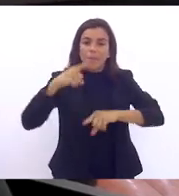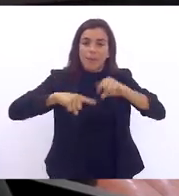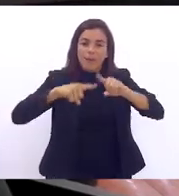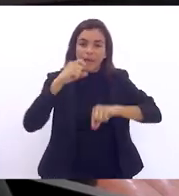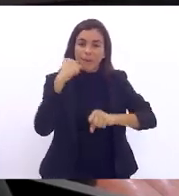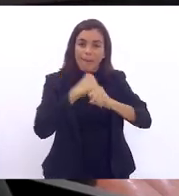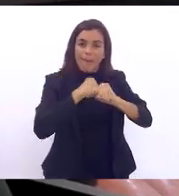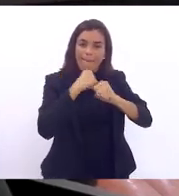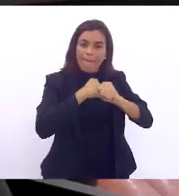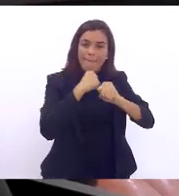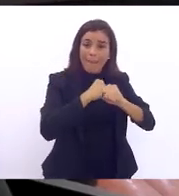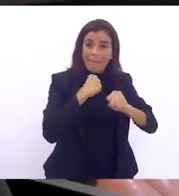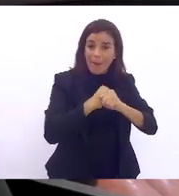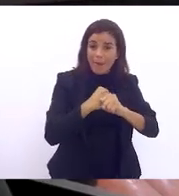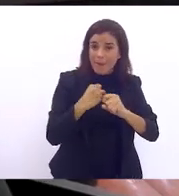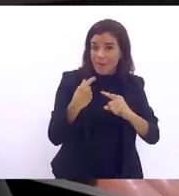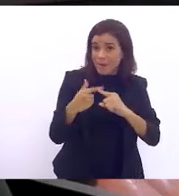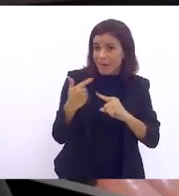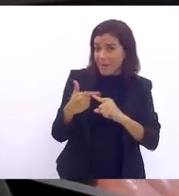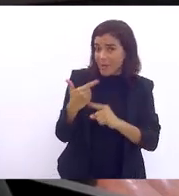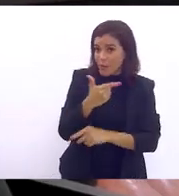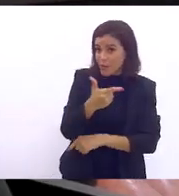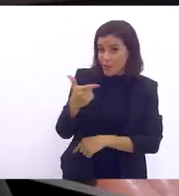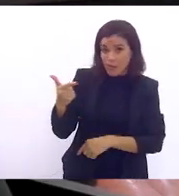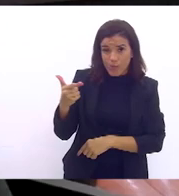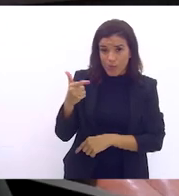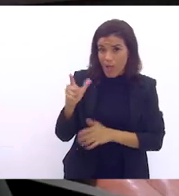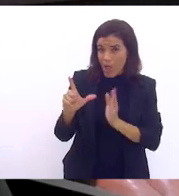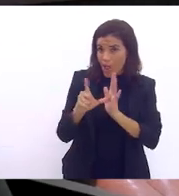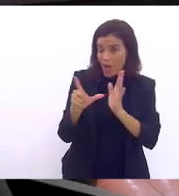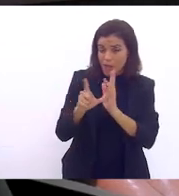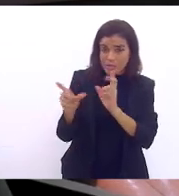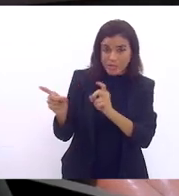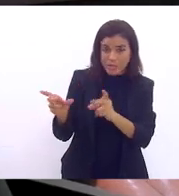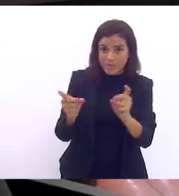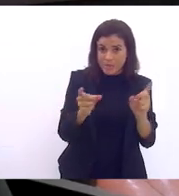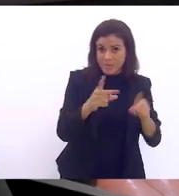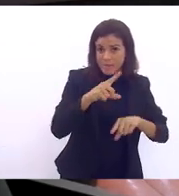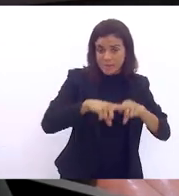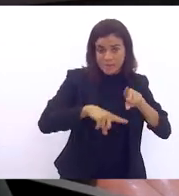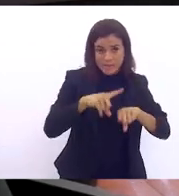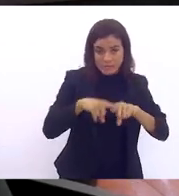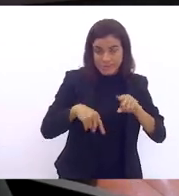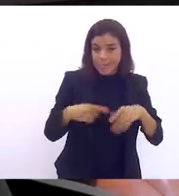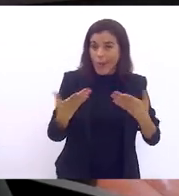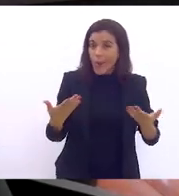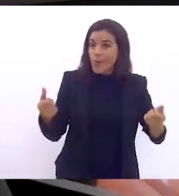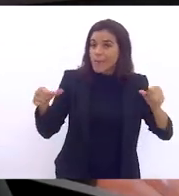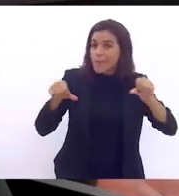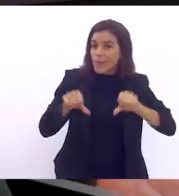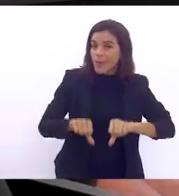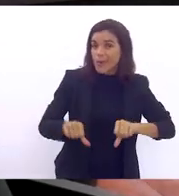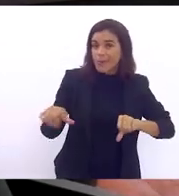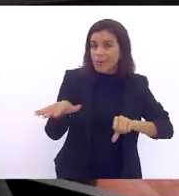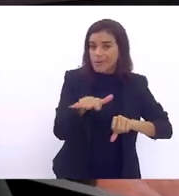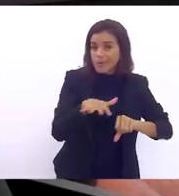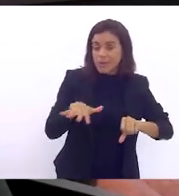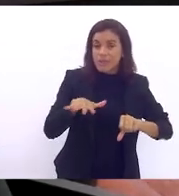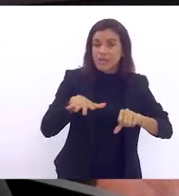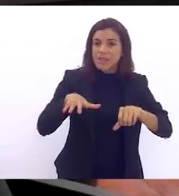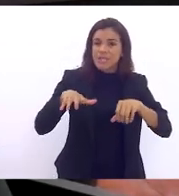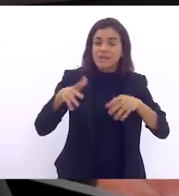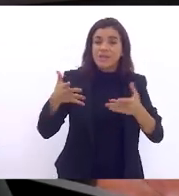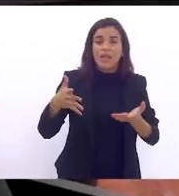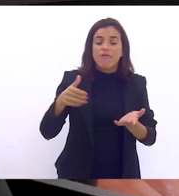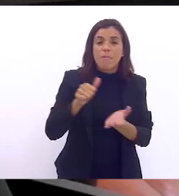existe comércio dessa natureza e e agora para piorar essa situação veio essa chuva